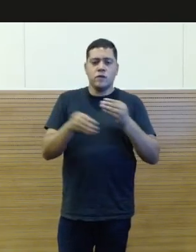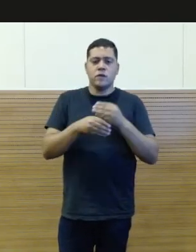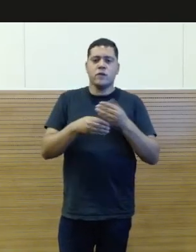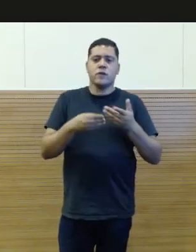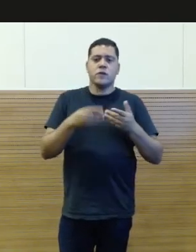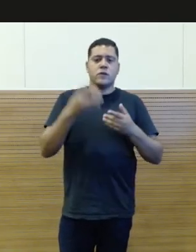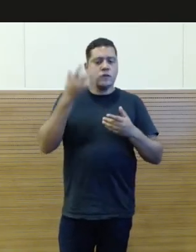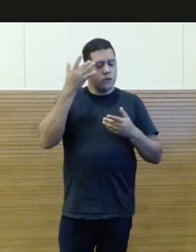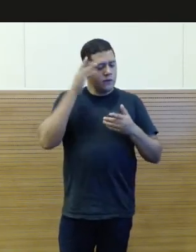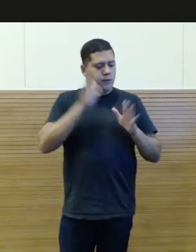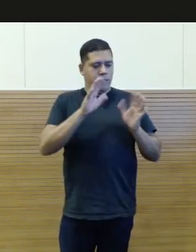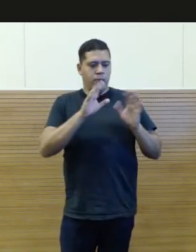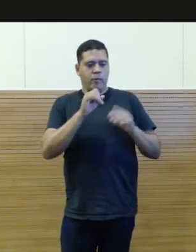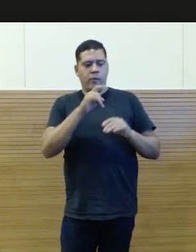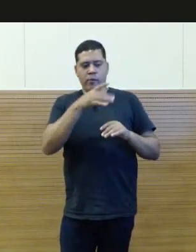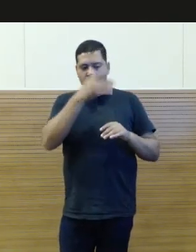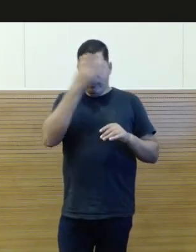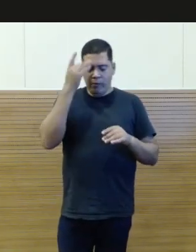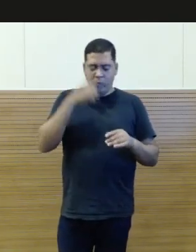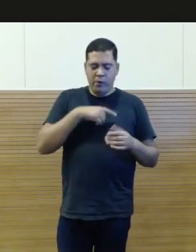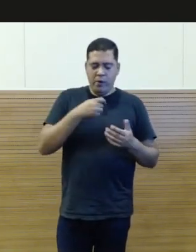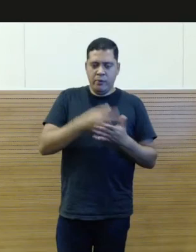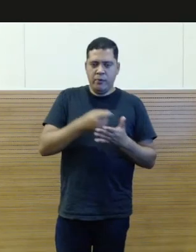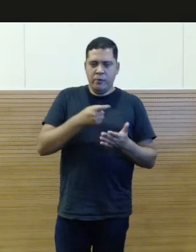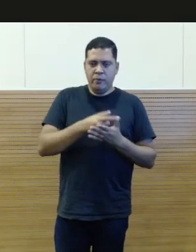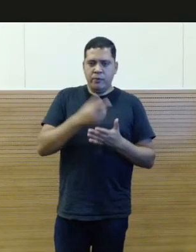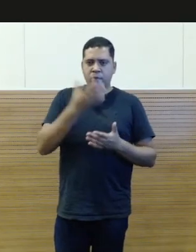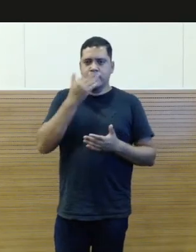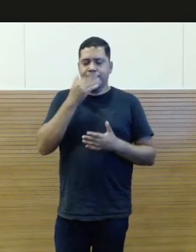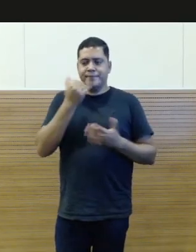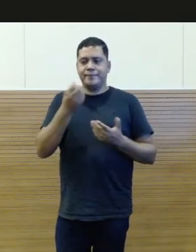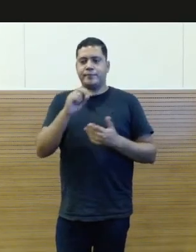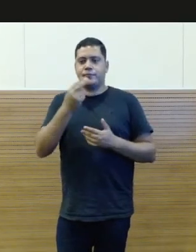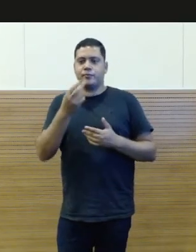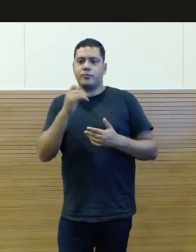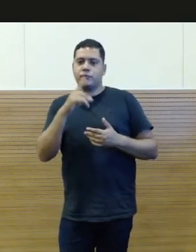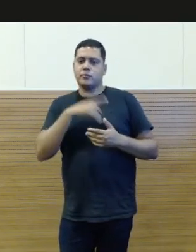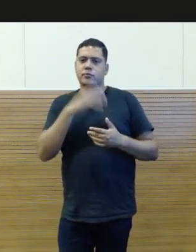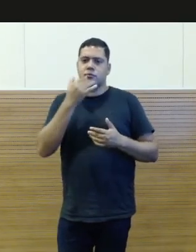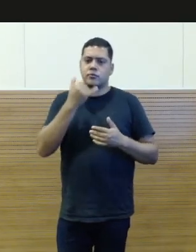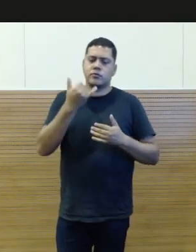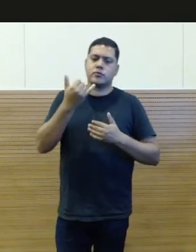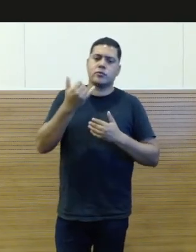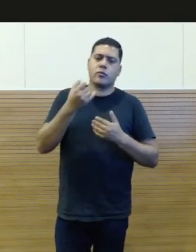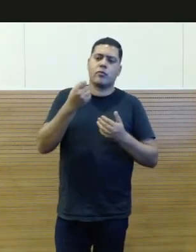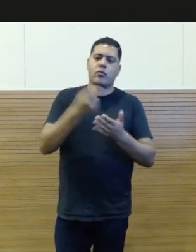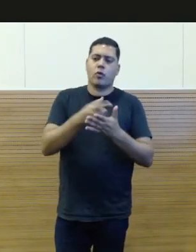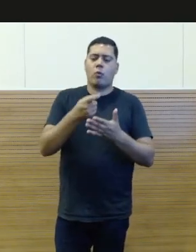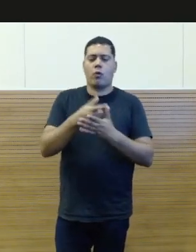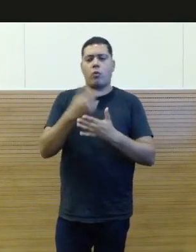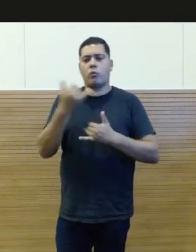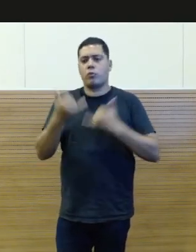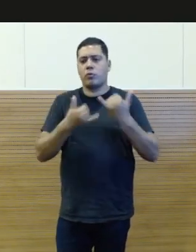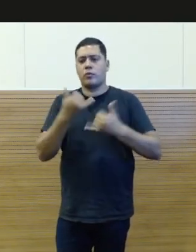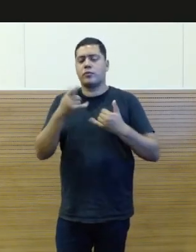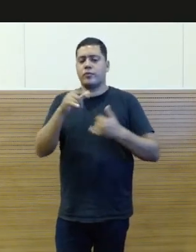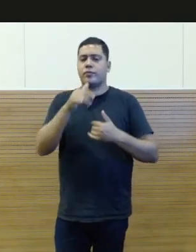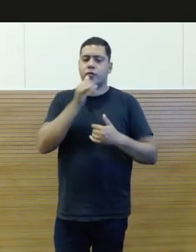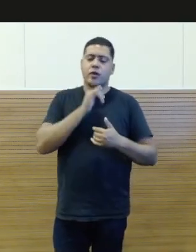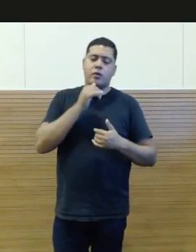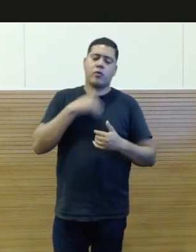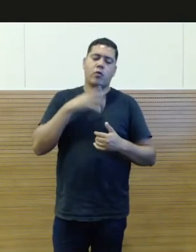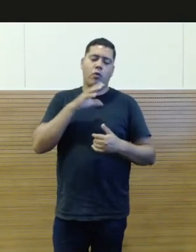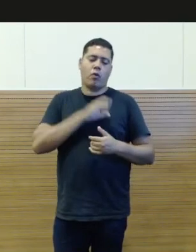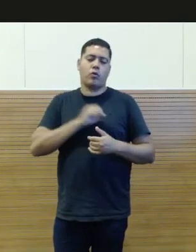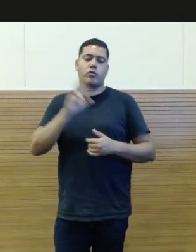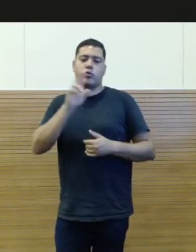se as pessoas estão comprando alimentos ou se elas estão comprando um brinquedo, né? Esse exemplo eu gosto muito de usar por isso. O